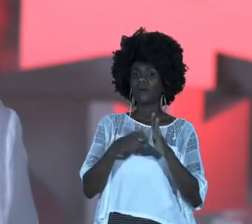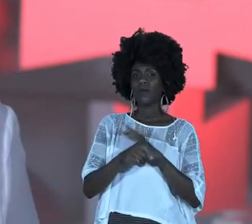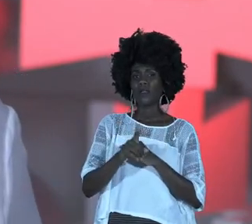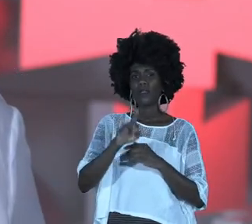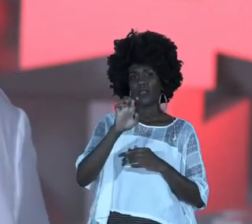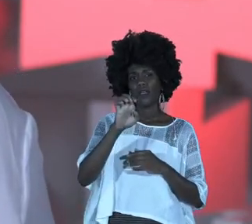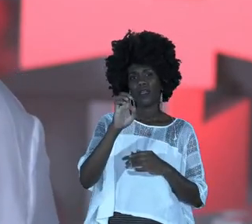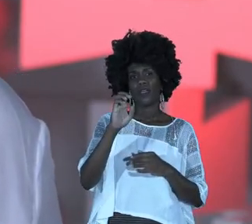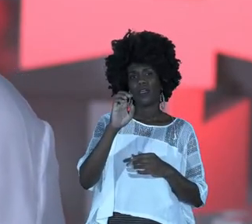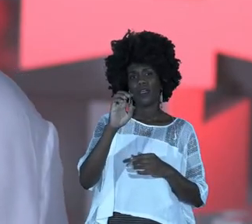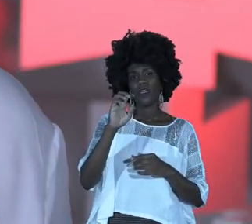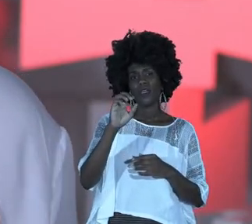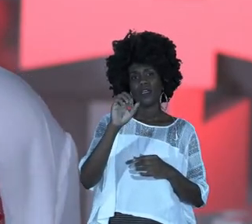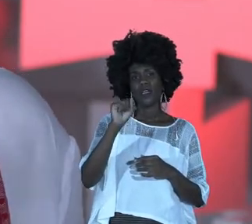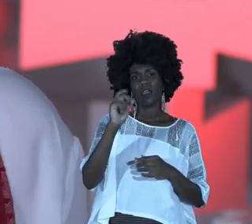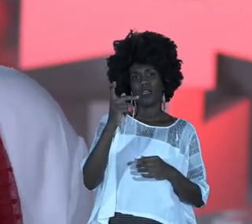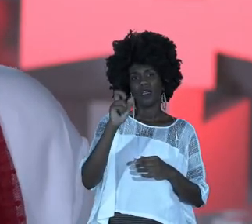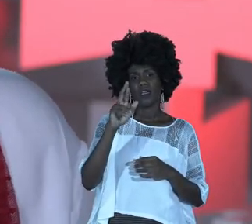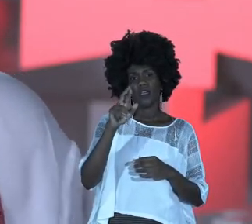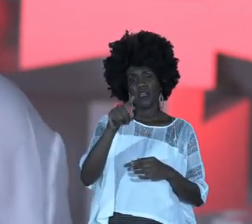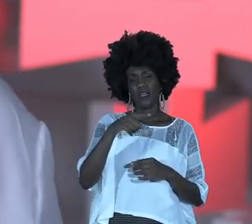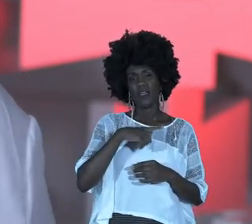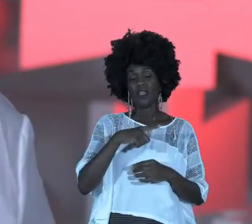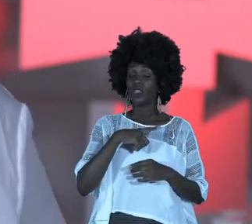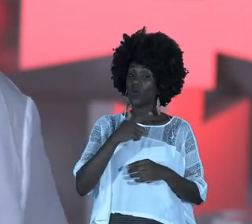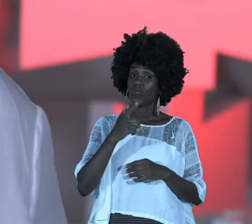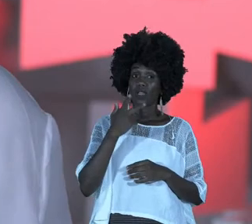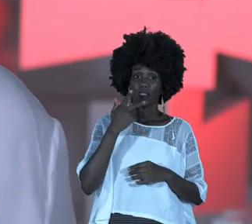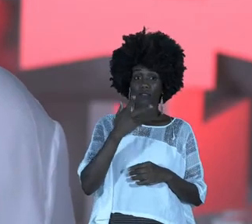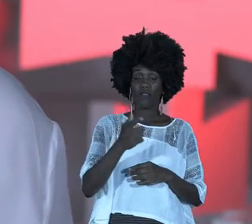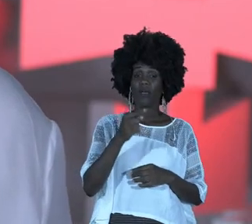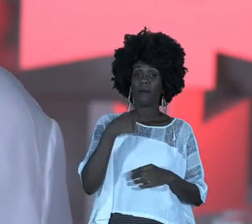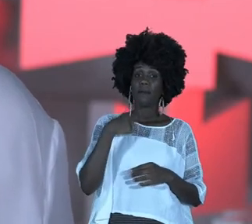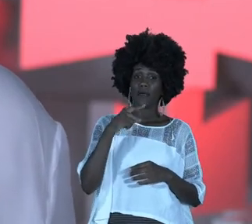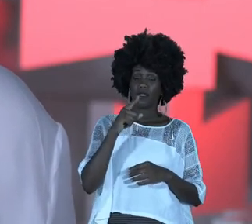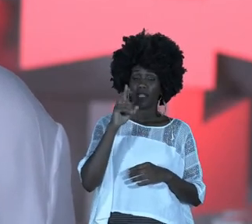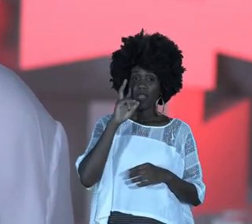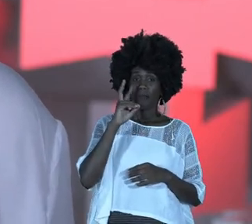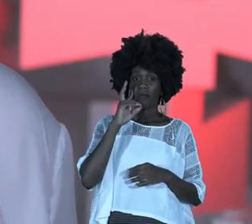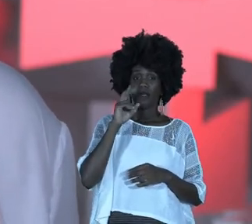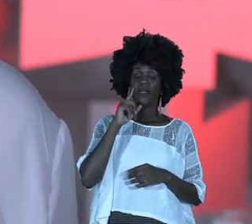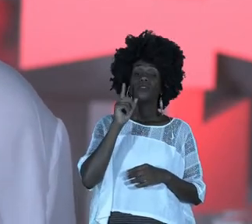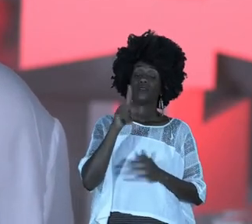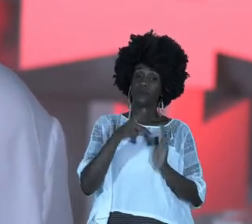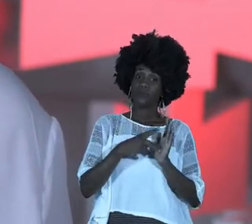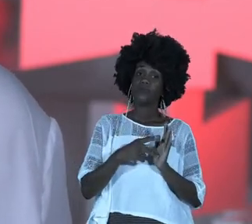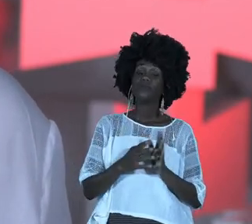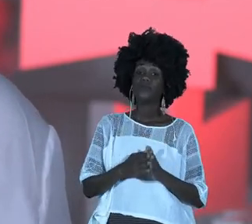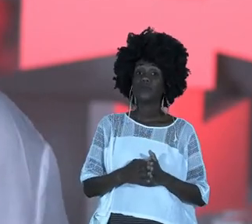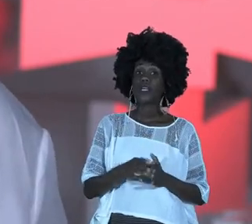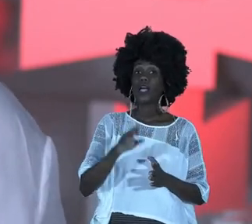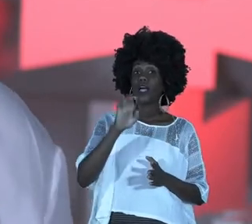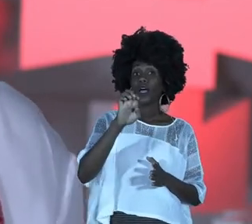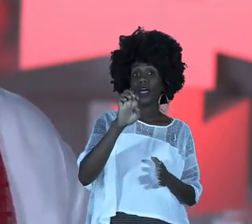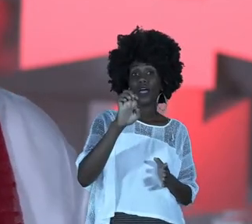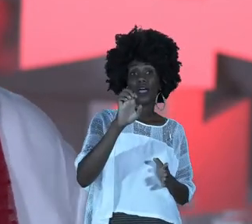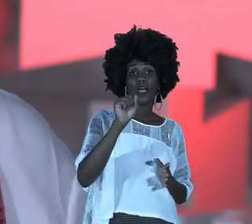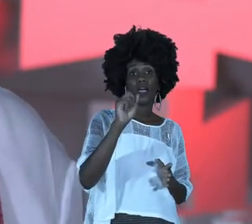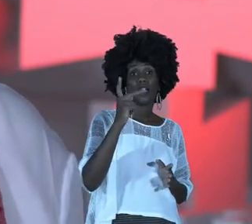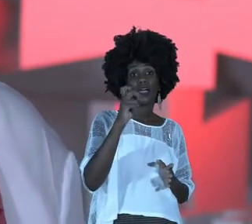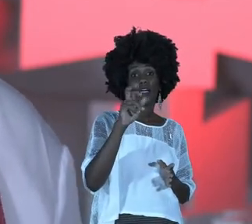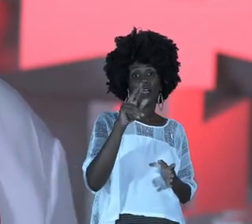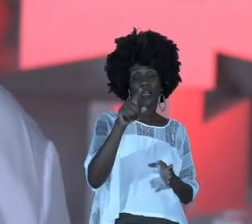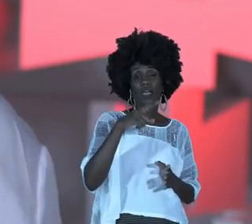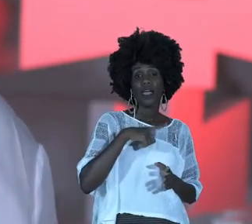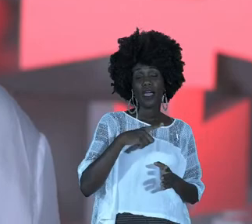o Escher, que não está aqui nessa fala, mas que foi bem lembrado. O Escher, ele é um